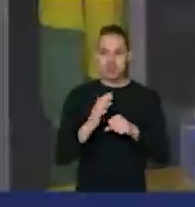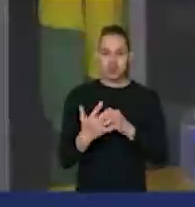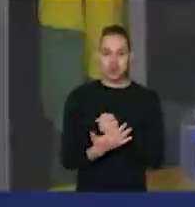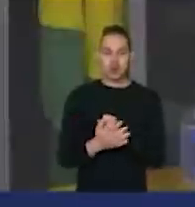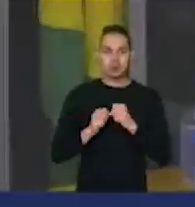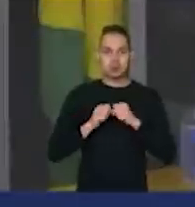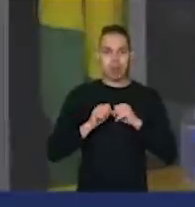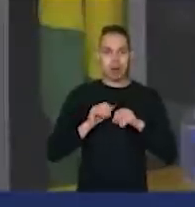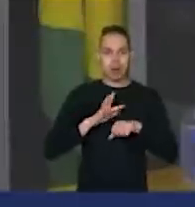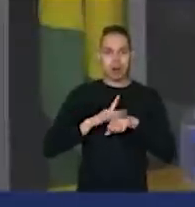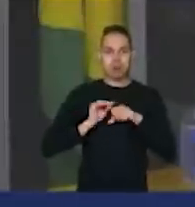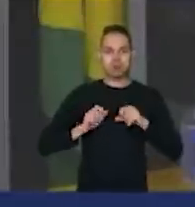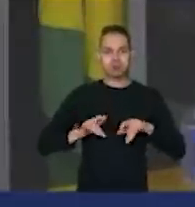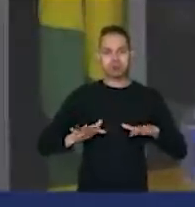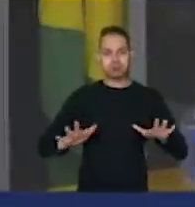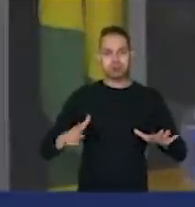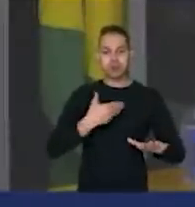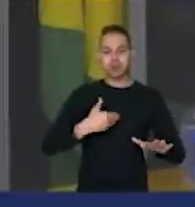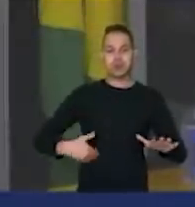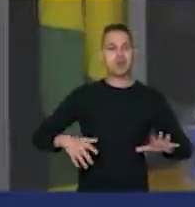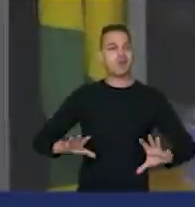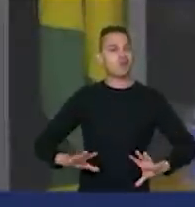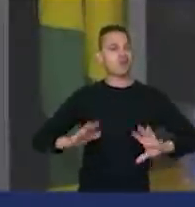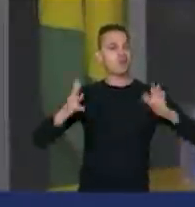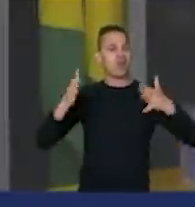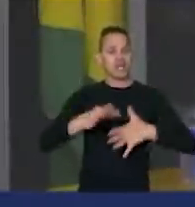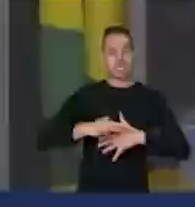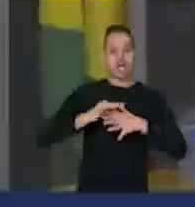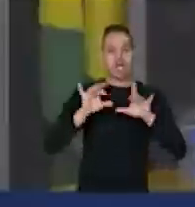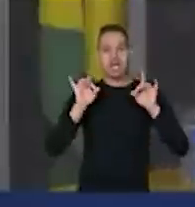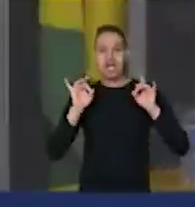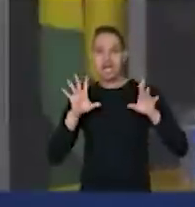governo estava fazendo festa com picanha e cerveja do dinheiro público.